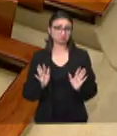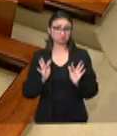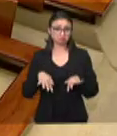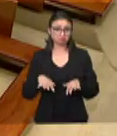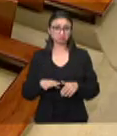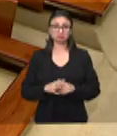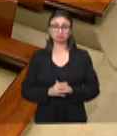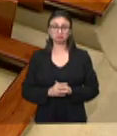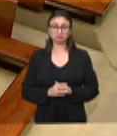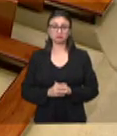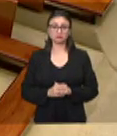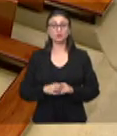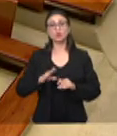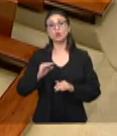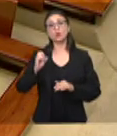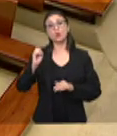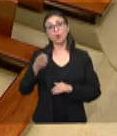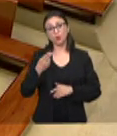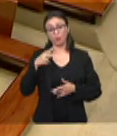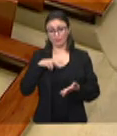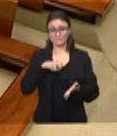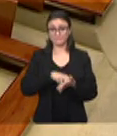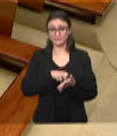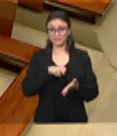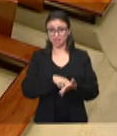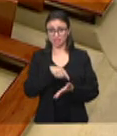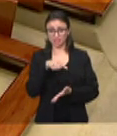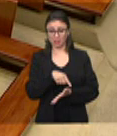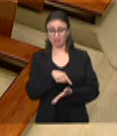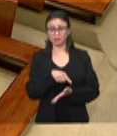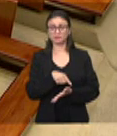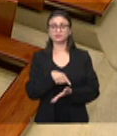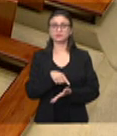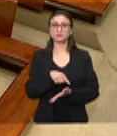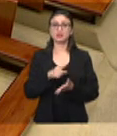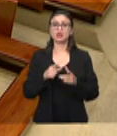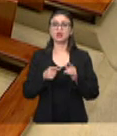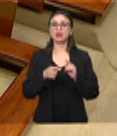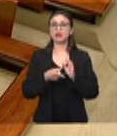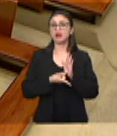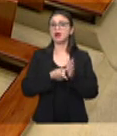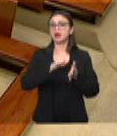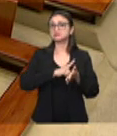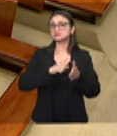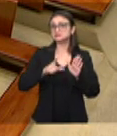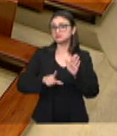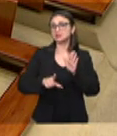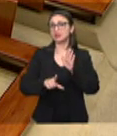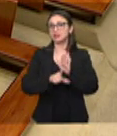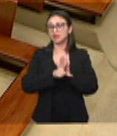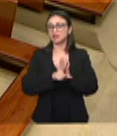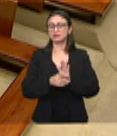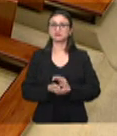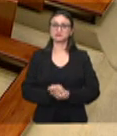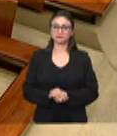Isso já resolve. Ou então, nas ações penais anteriores à lei tal...